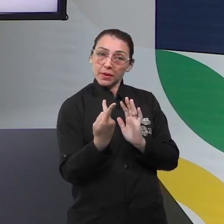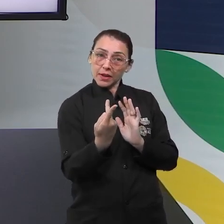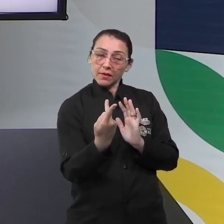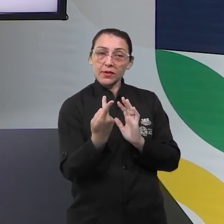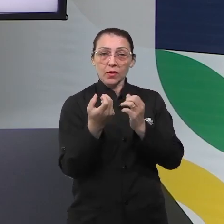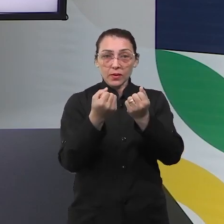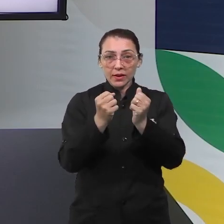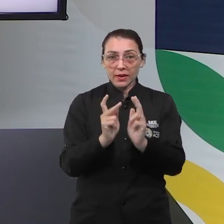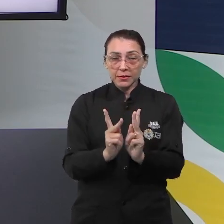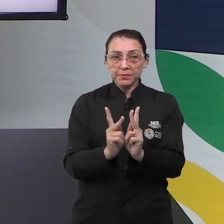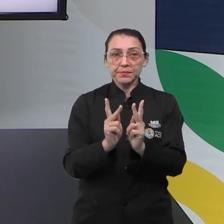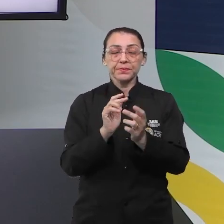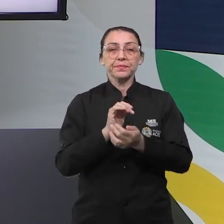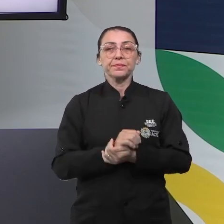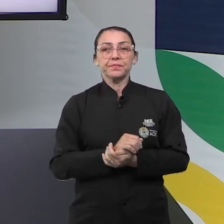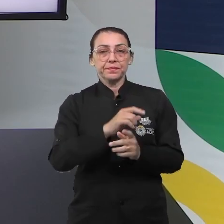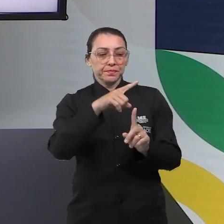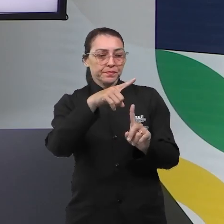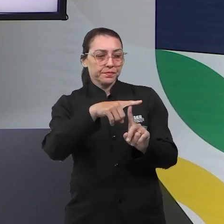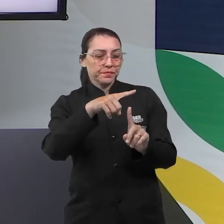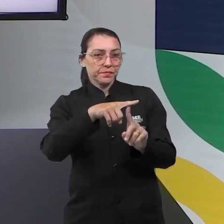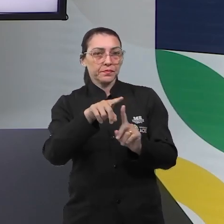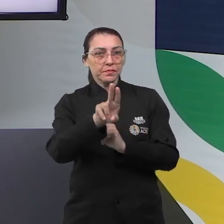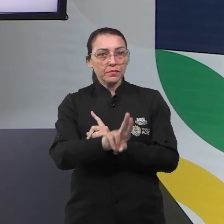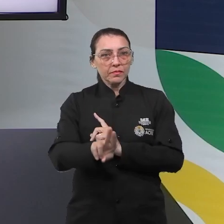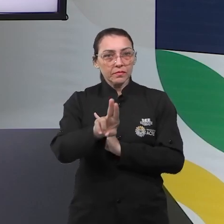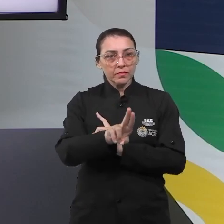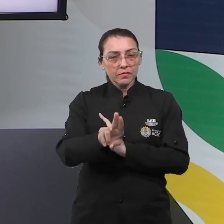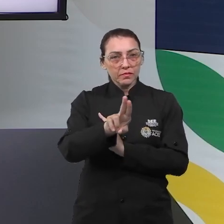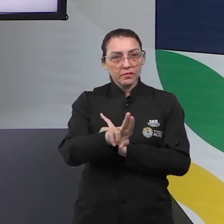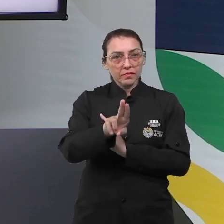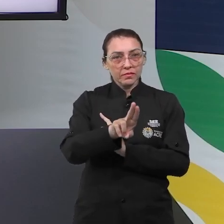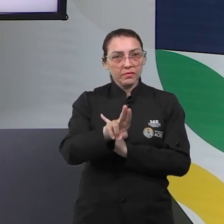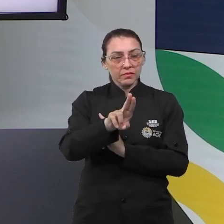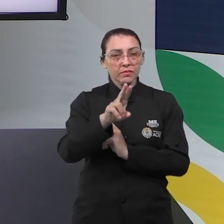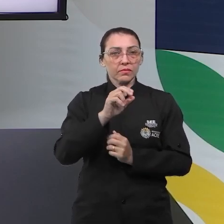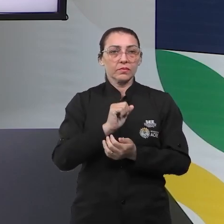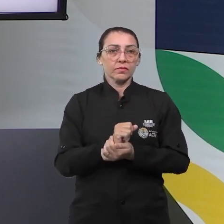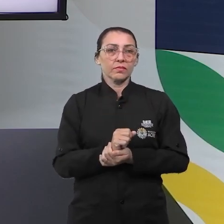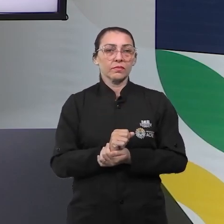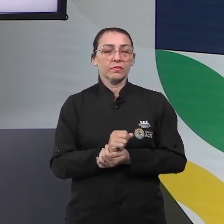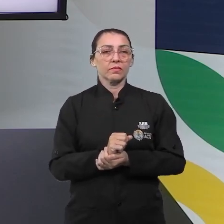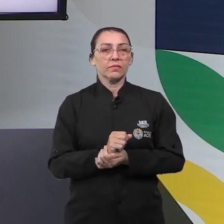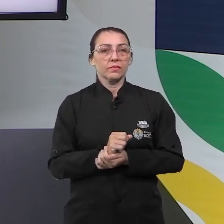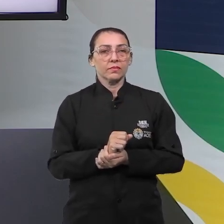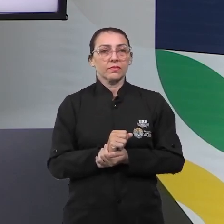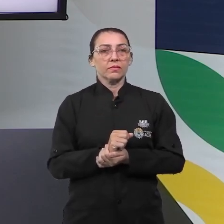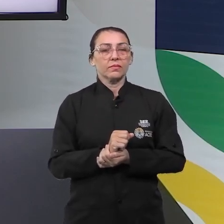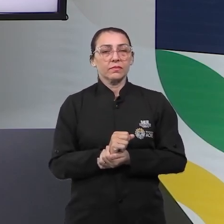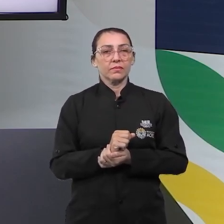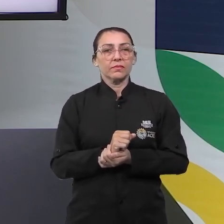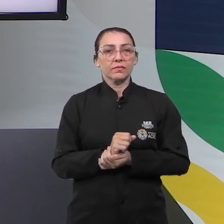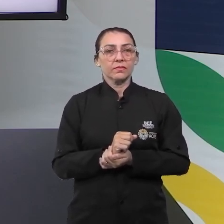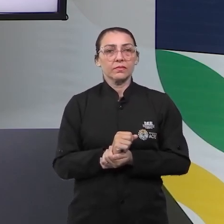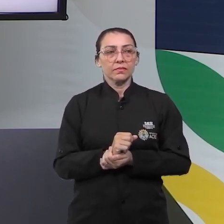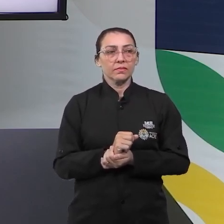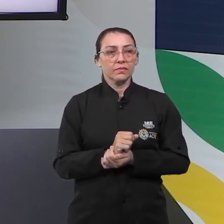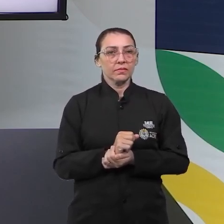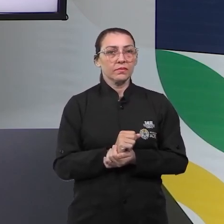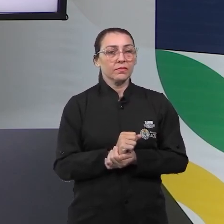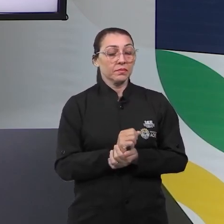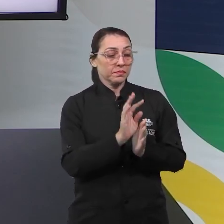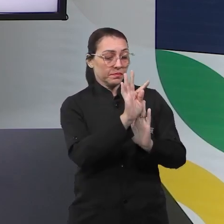correto. Esse tipo de uso expressivo, ele é muito utilizado